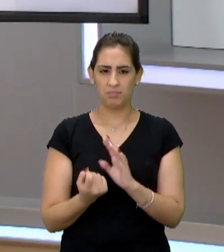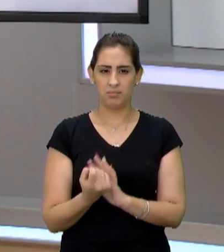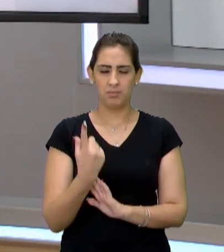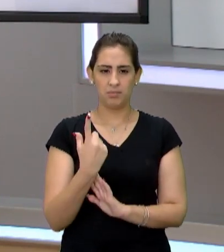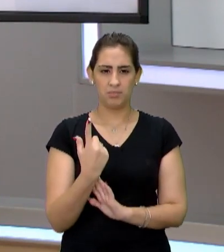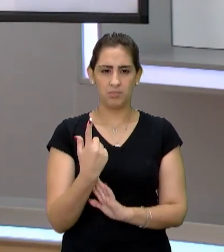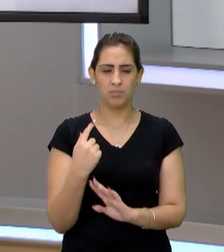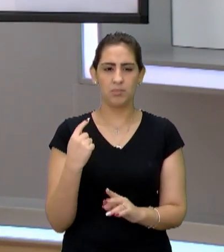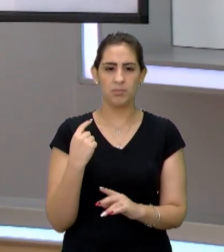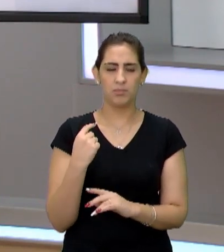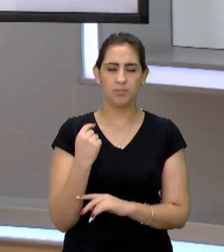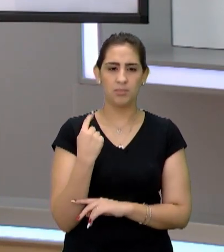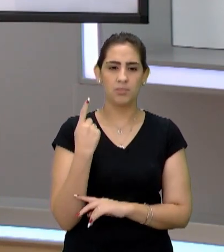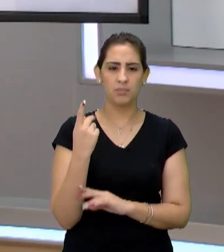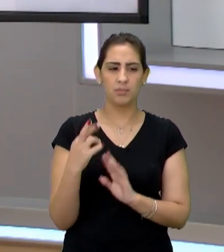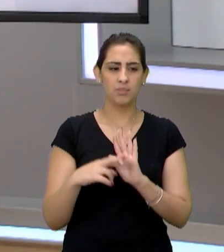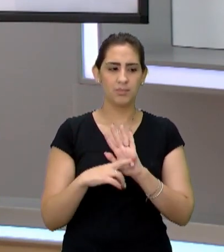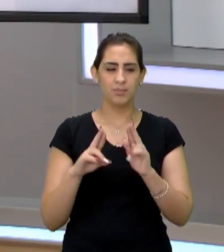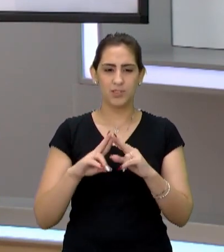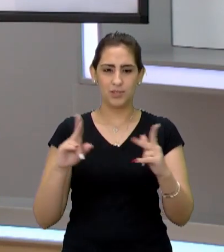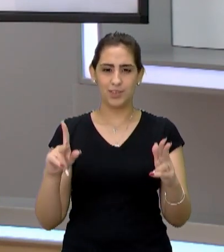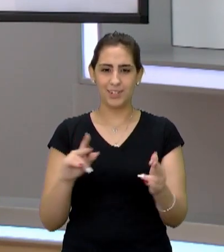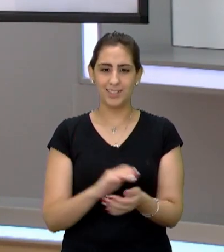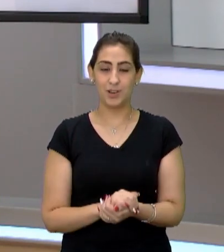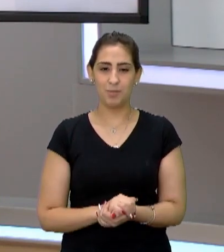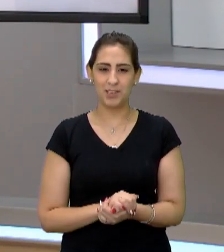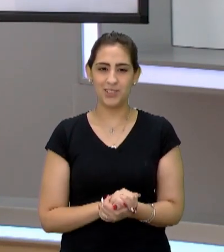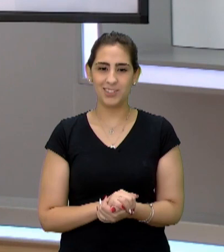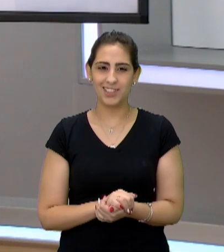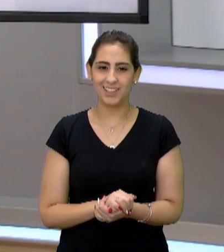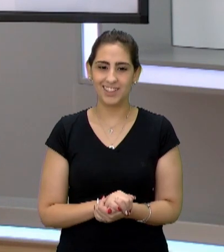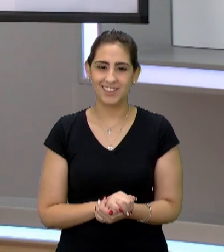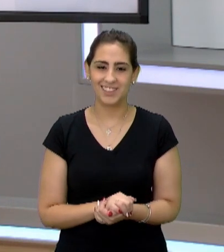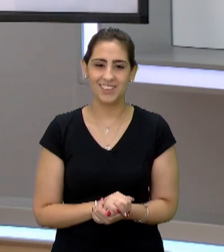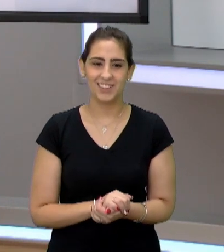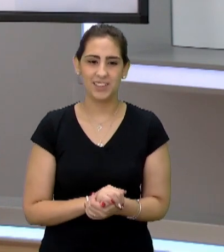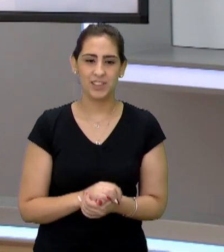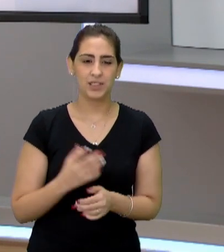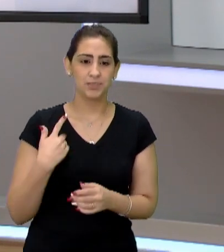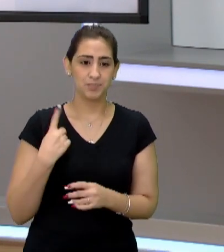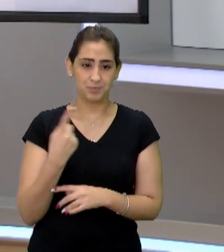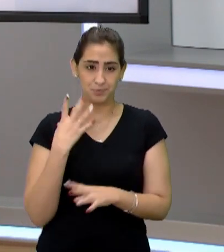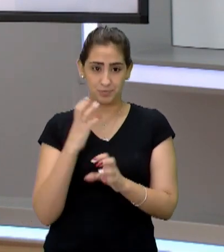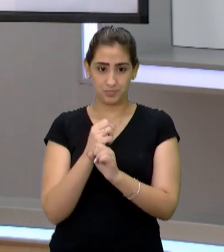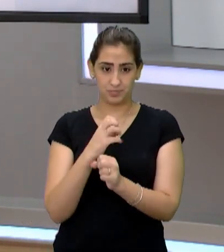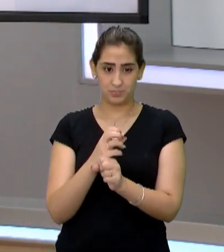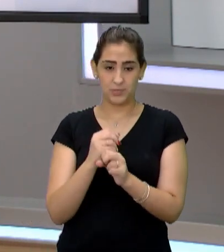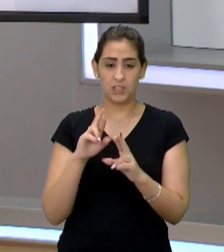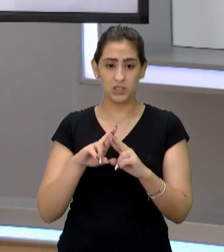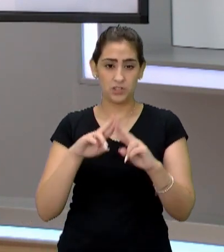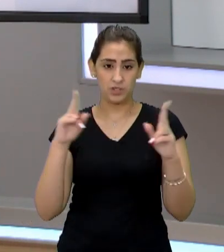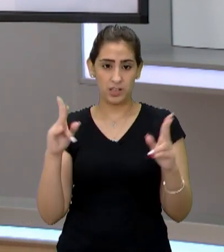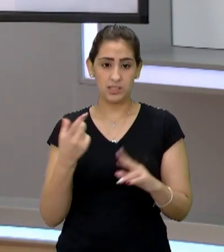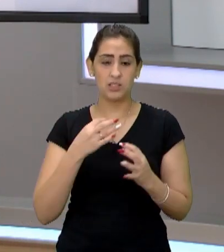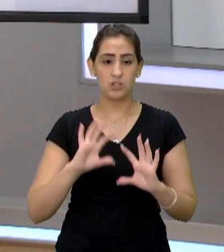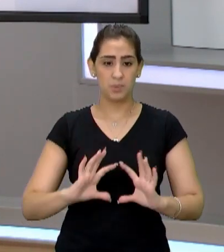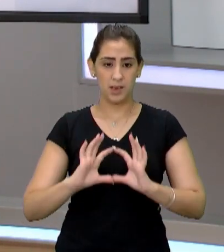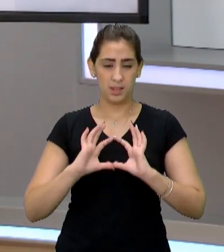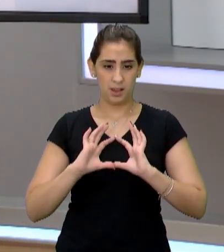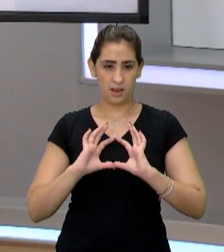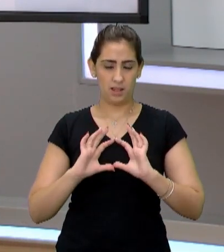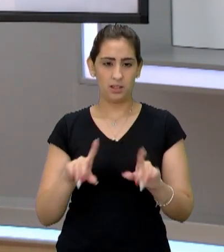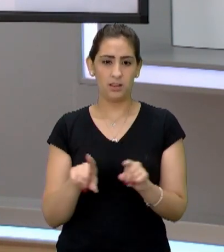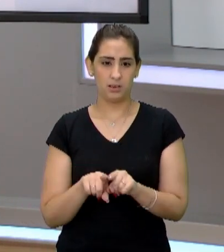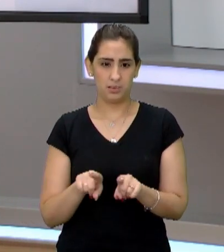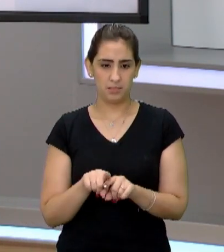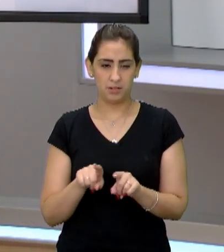não temos comutatividade na subtração, tá bom? Então, como nós estamos calculando diferença entre medalhas aí, nos valem